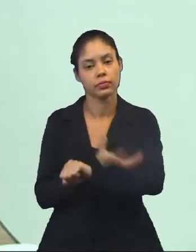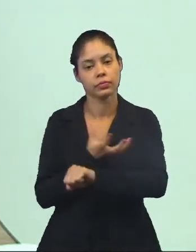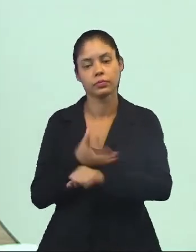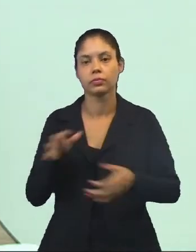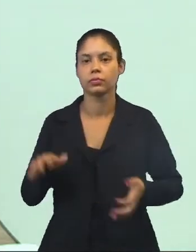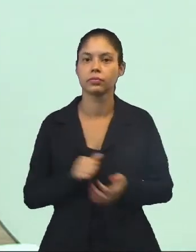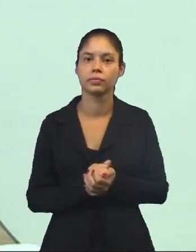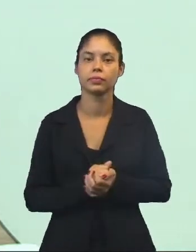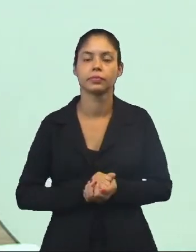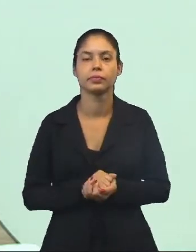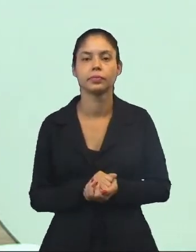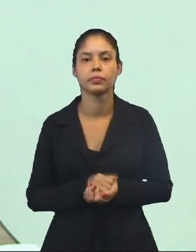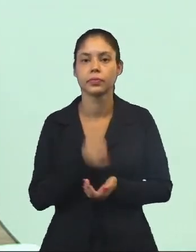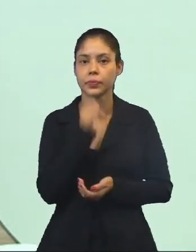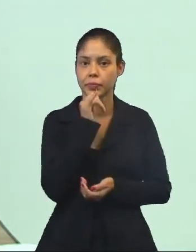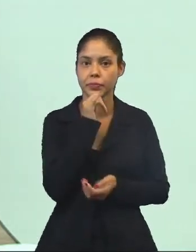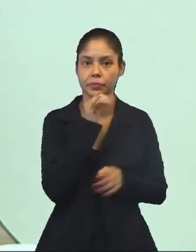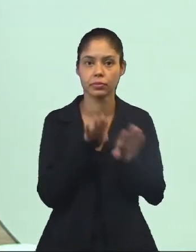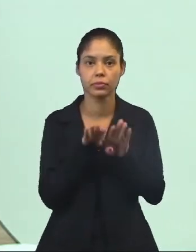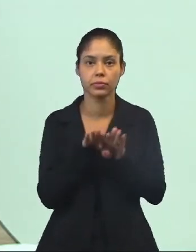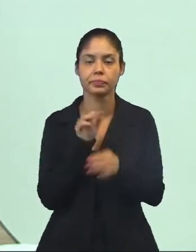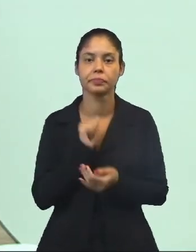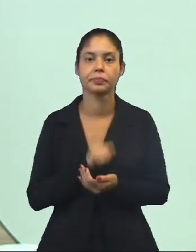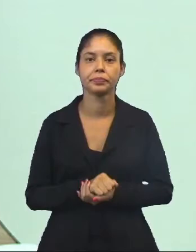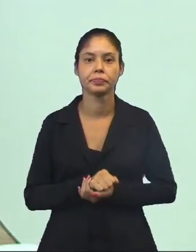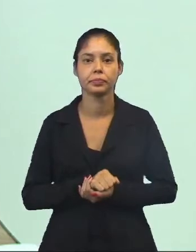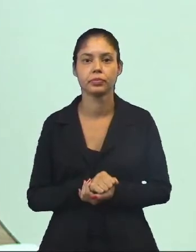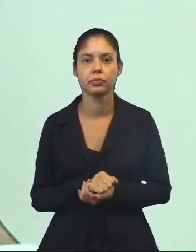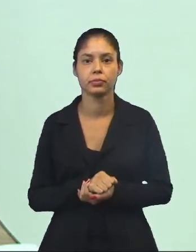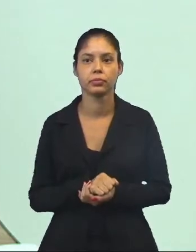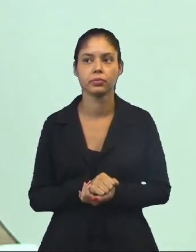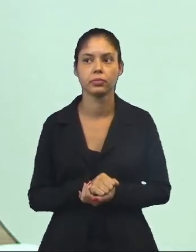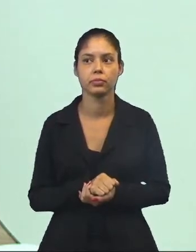tá bom? Por exemplo, também, ó,